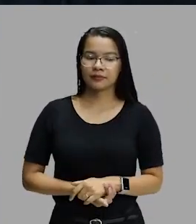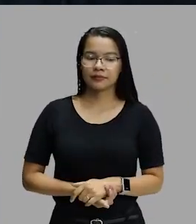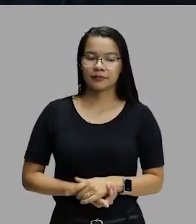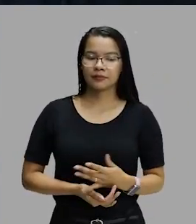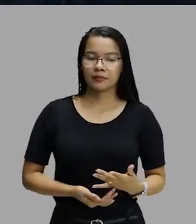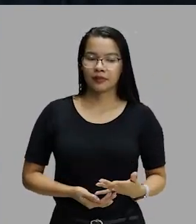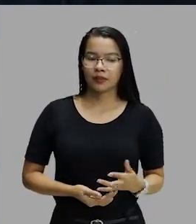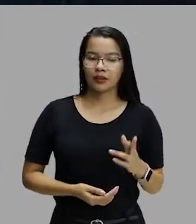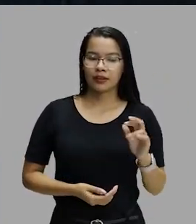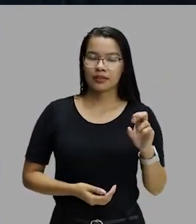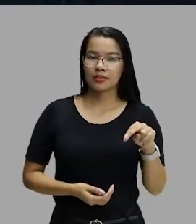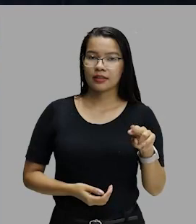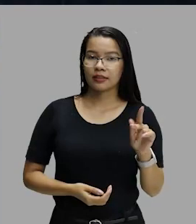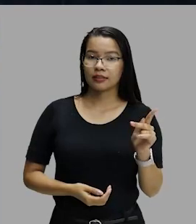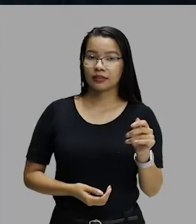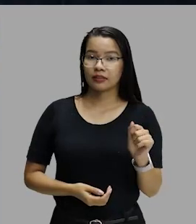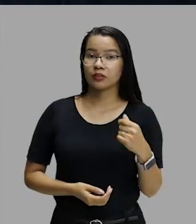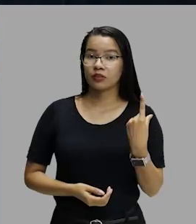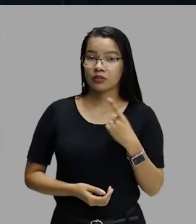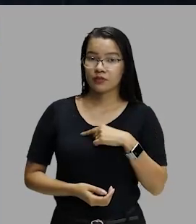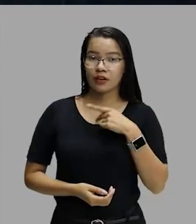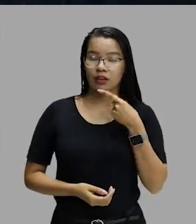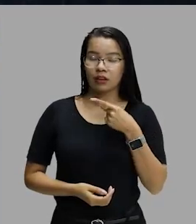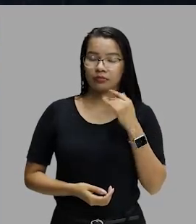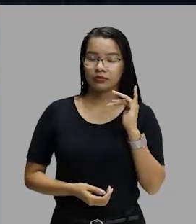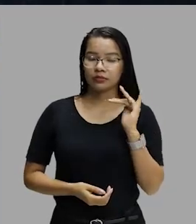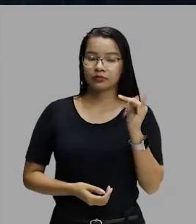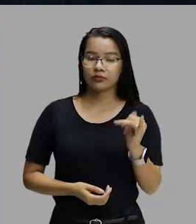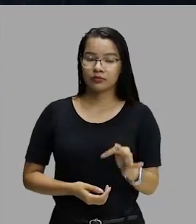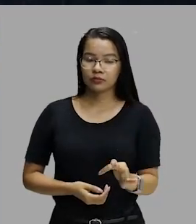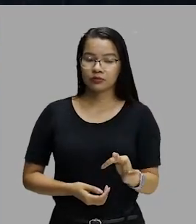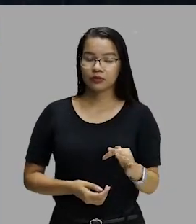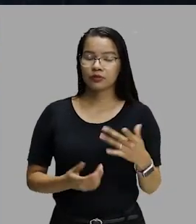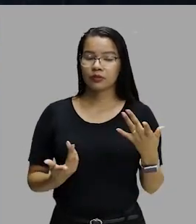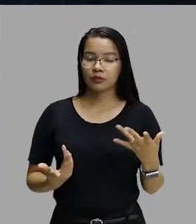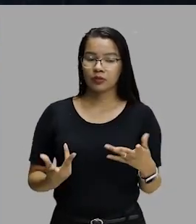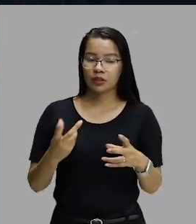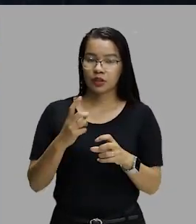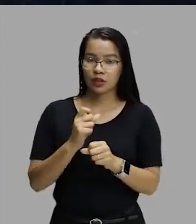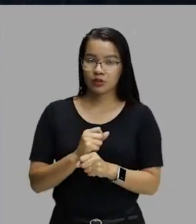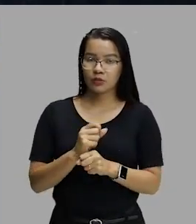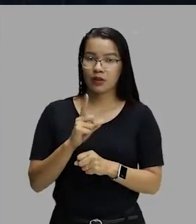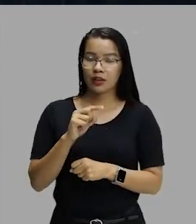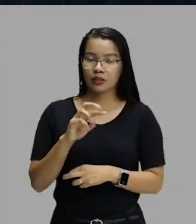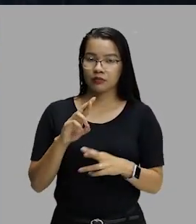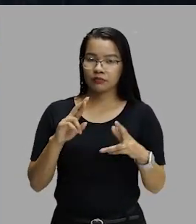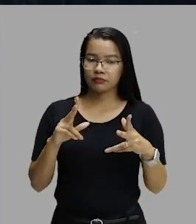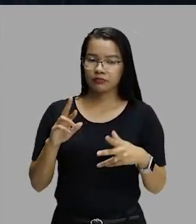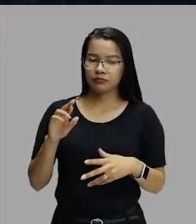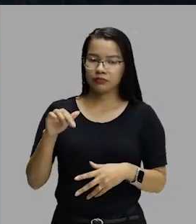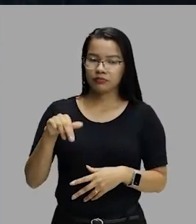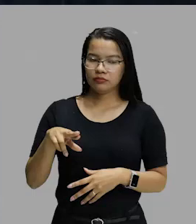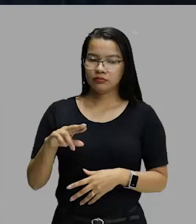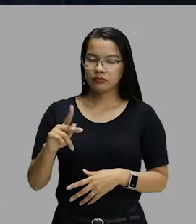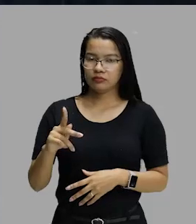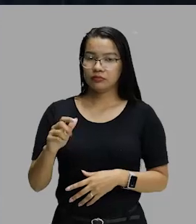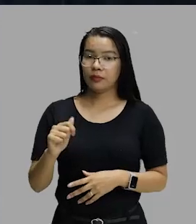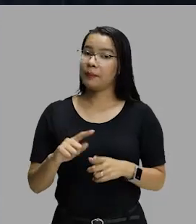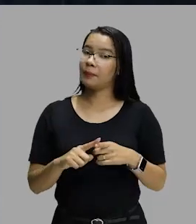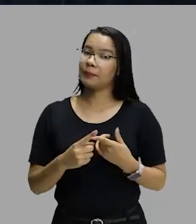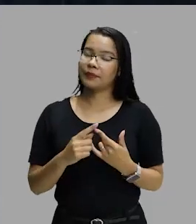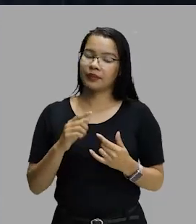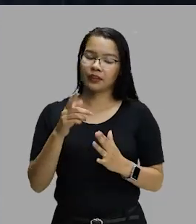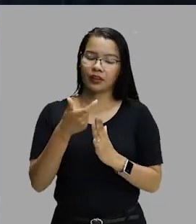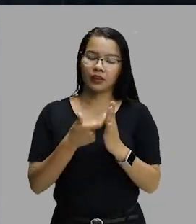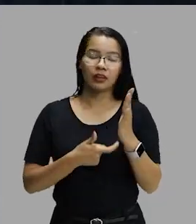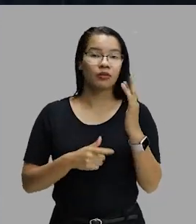essa palavra aqui, resenha, nós vamos falar disso, tá? O resumo, embora não é a mesma coisa que a resenha, mas são textos parecidos e precisamos